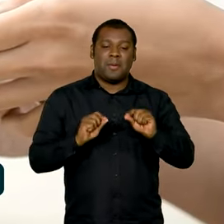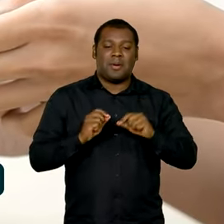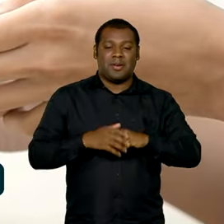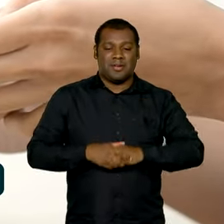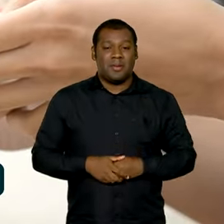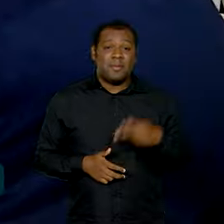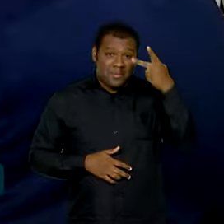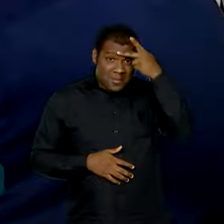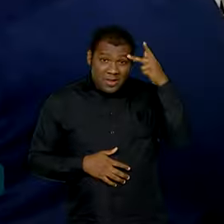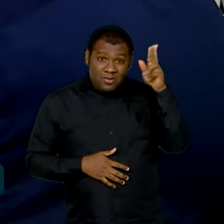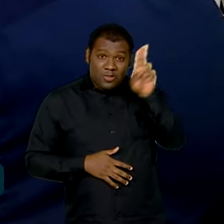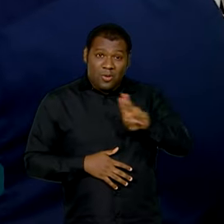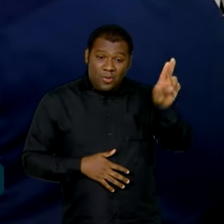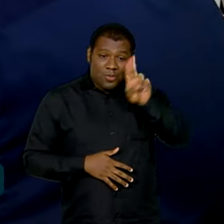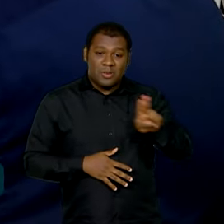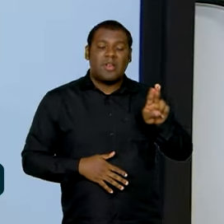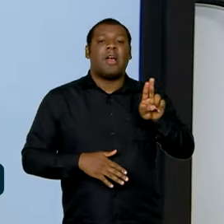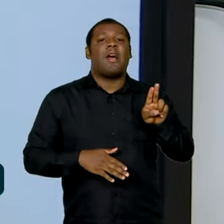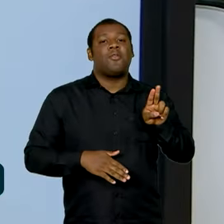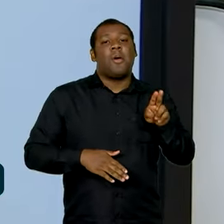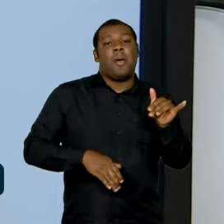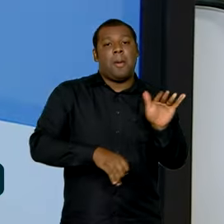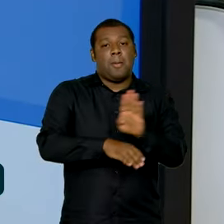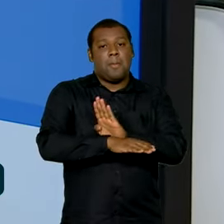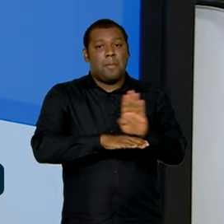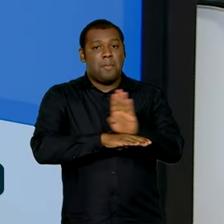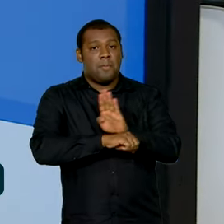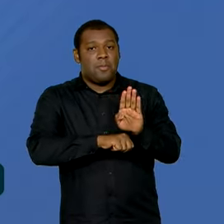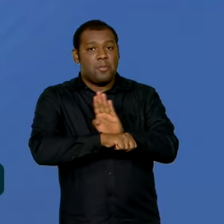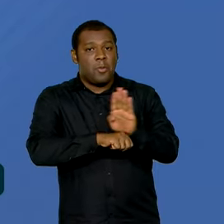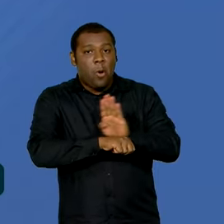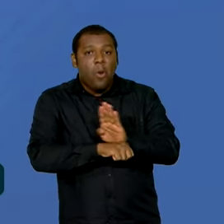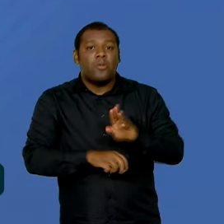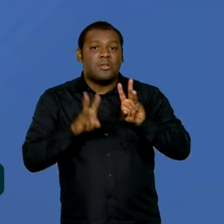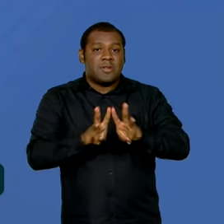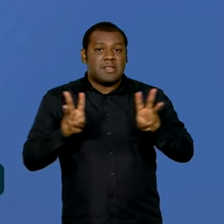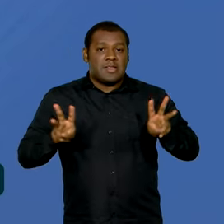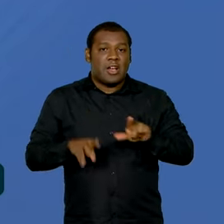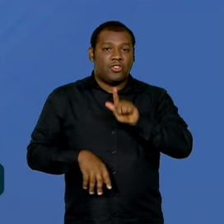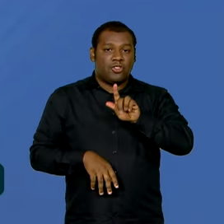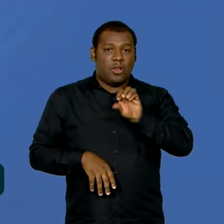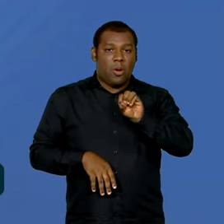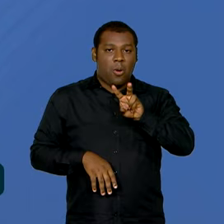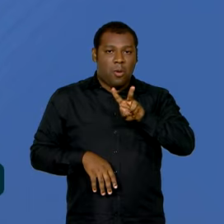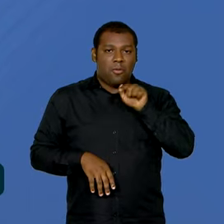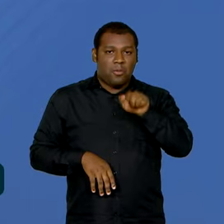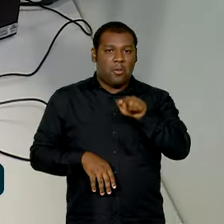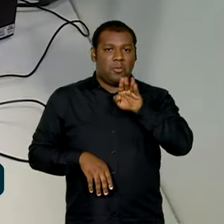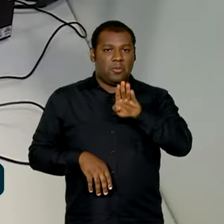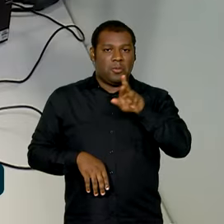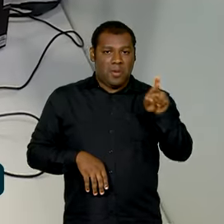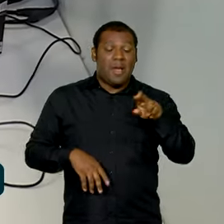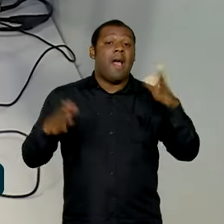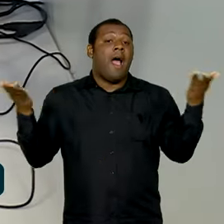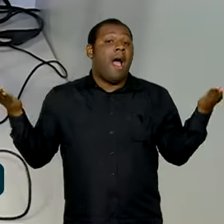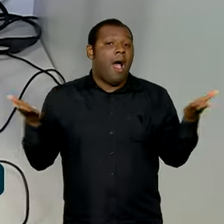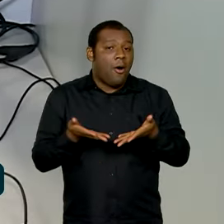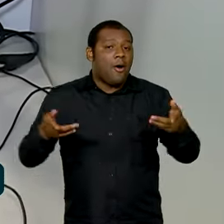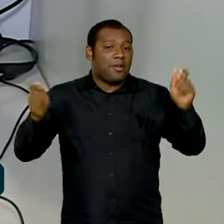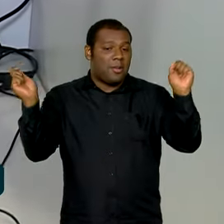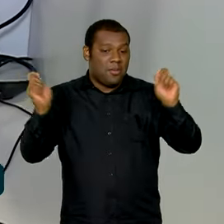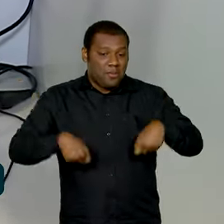usuários com conta bronze no site goov.br a partir de agora será possível